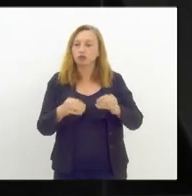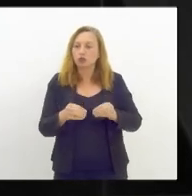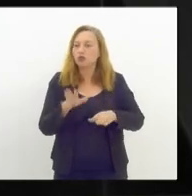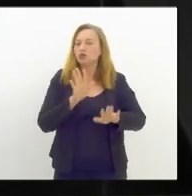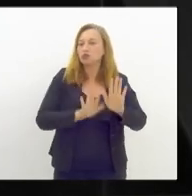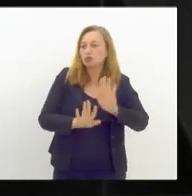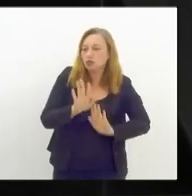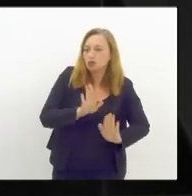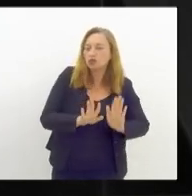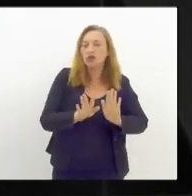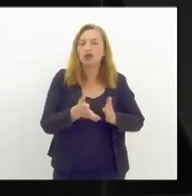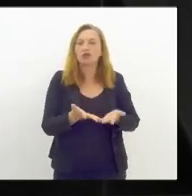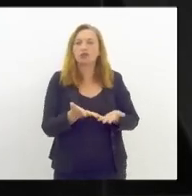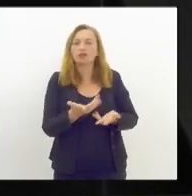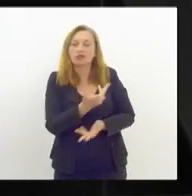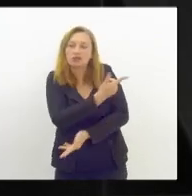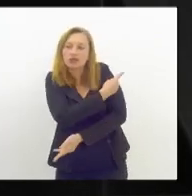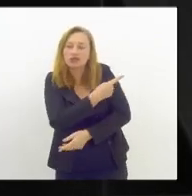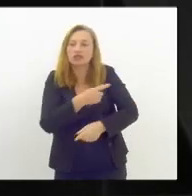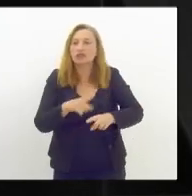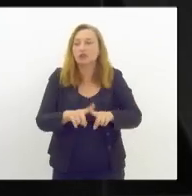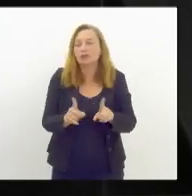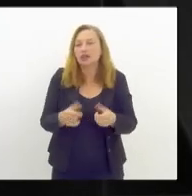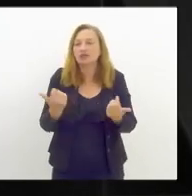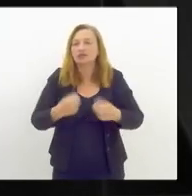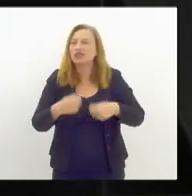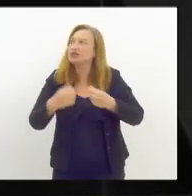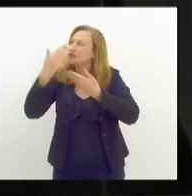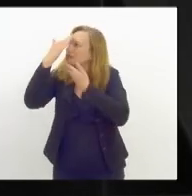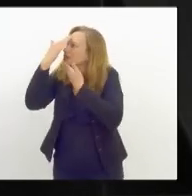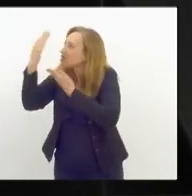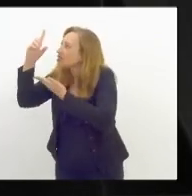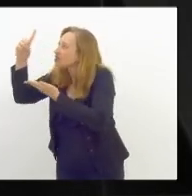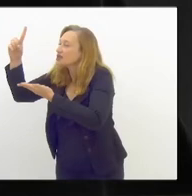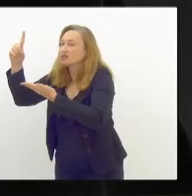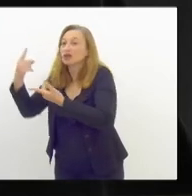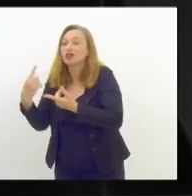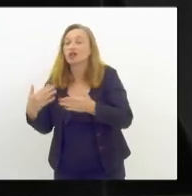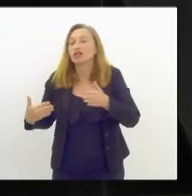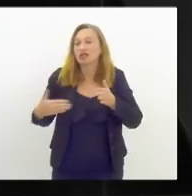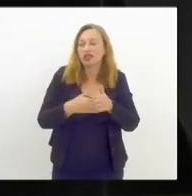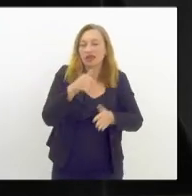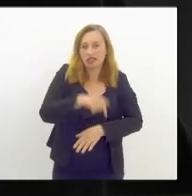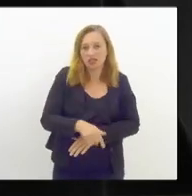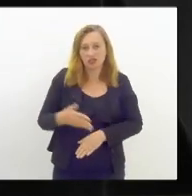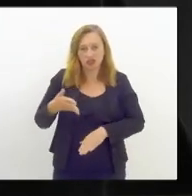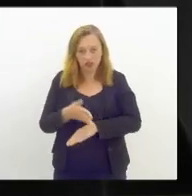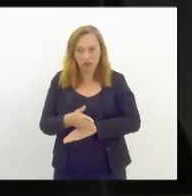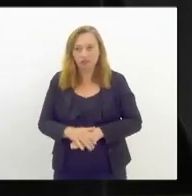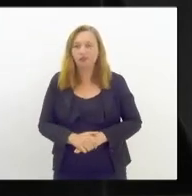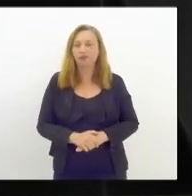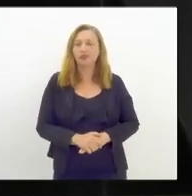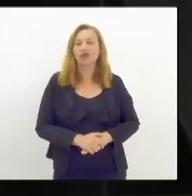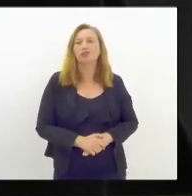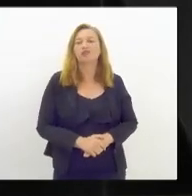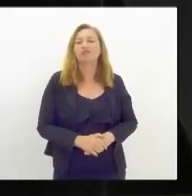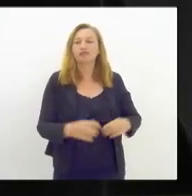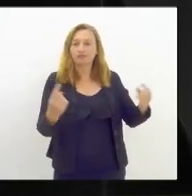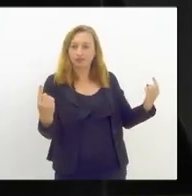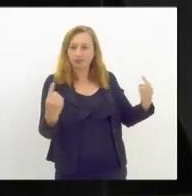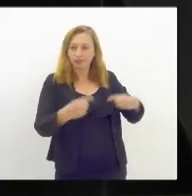se vacinando Mas precisamos agradecer a Deus por isso que chegamos até aqui concorremos o